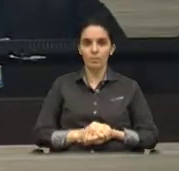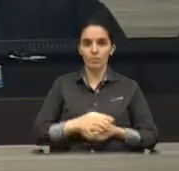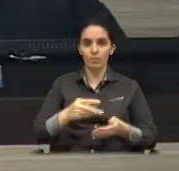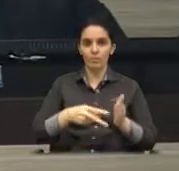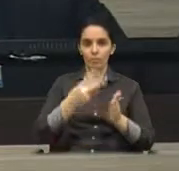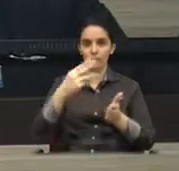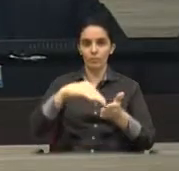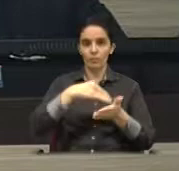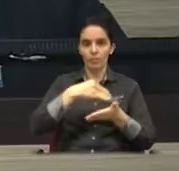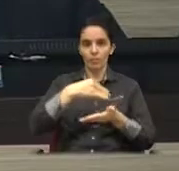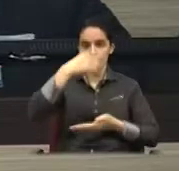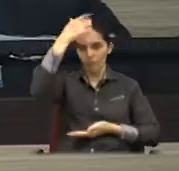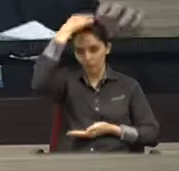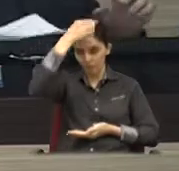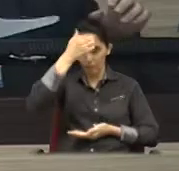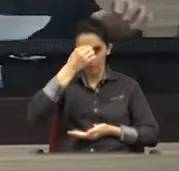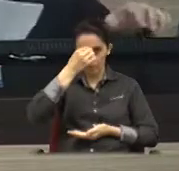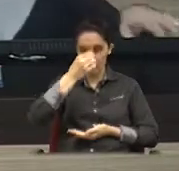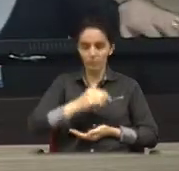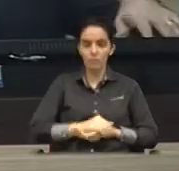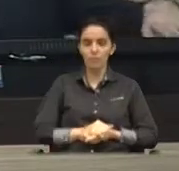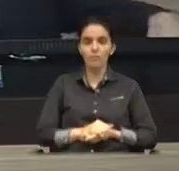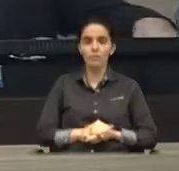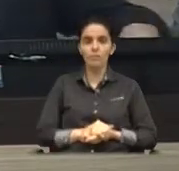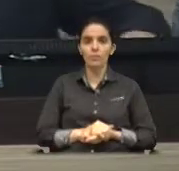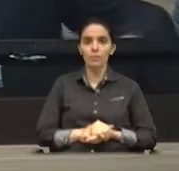secretário, Rafael Camargo.